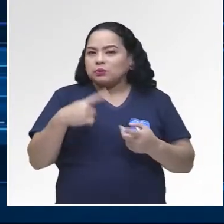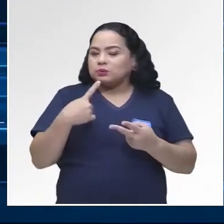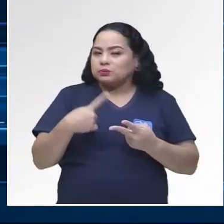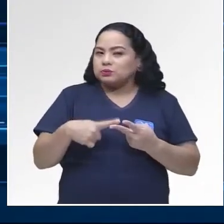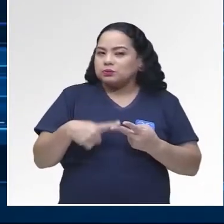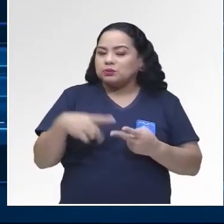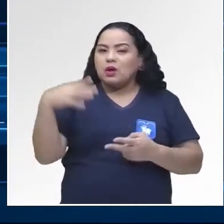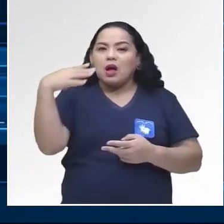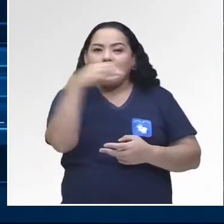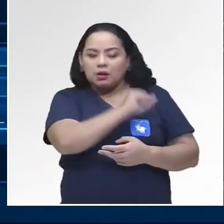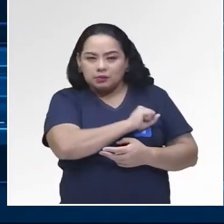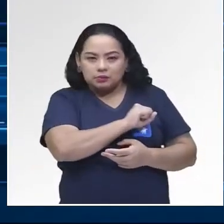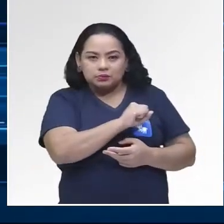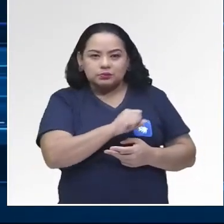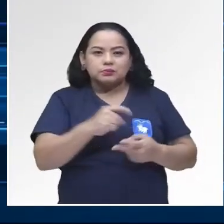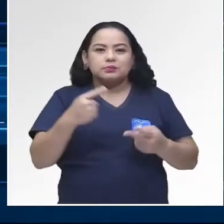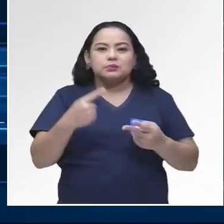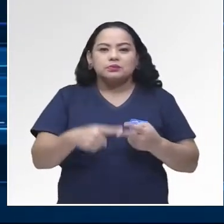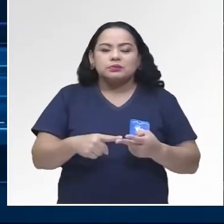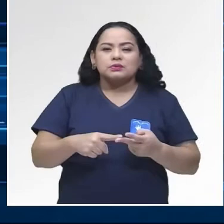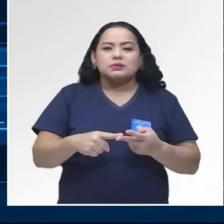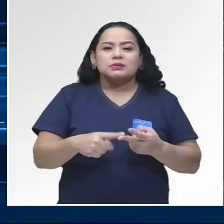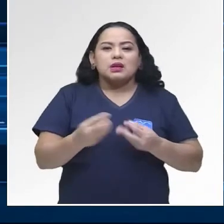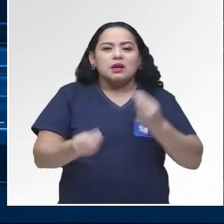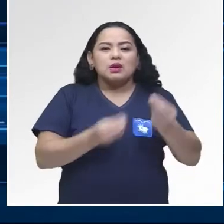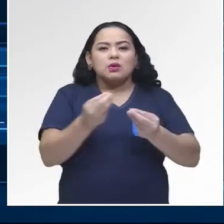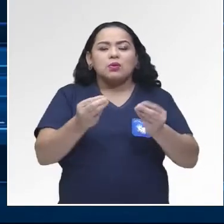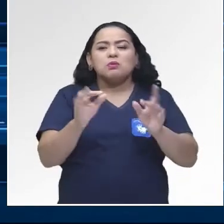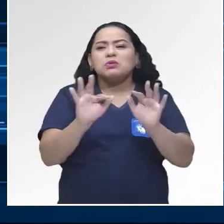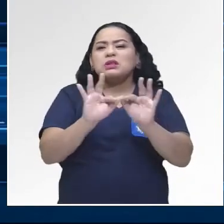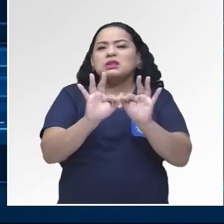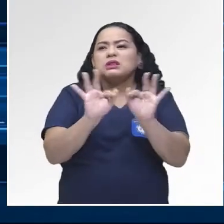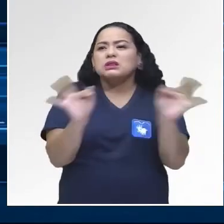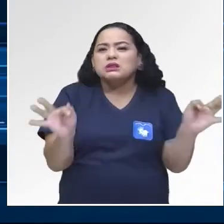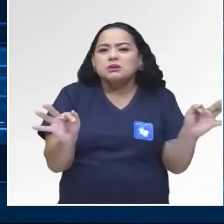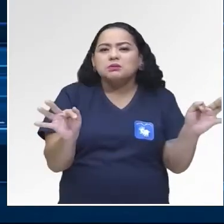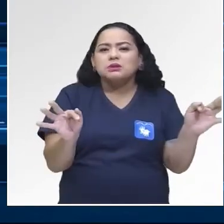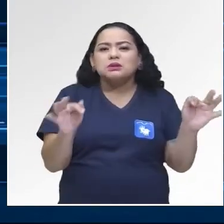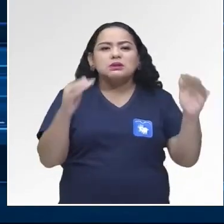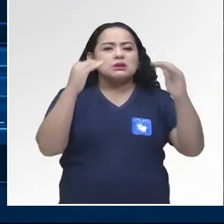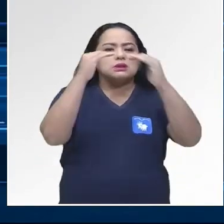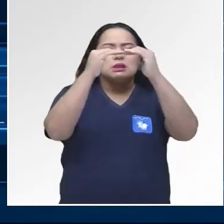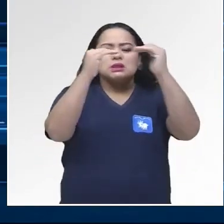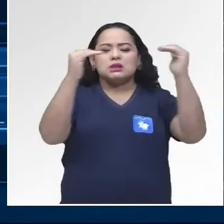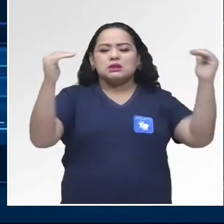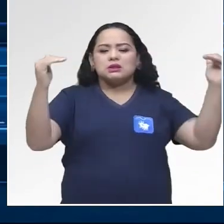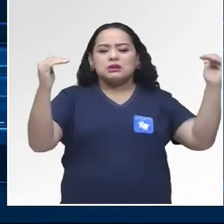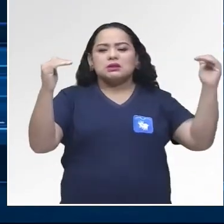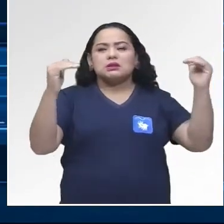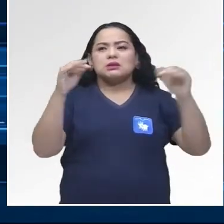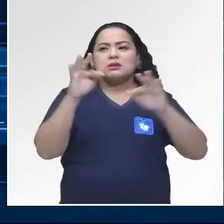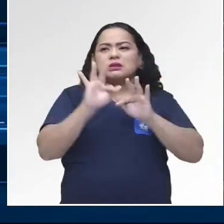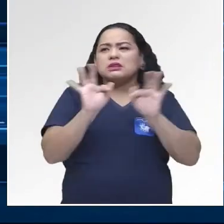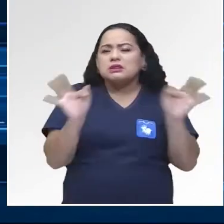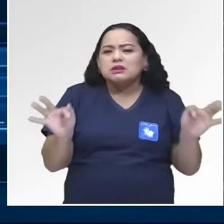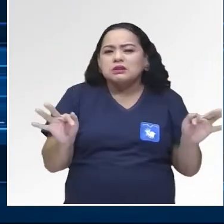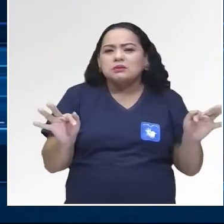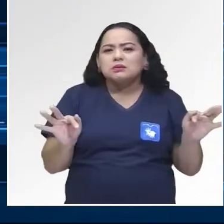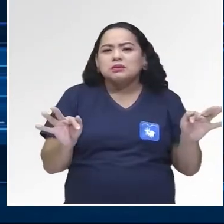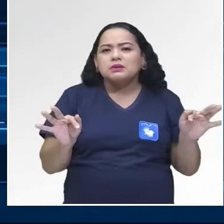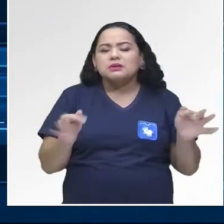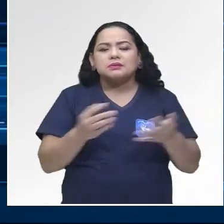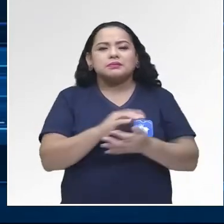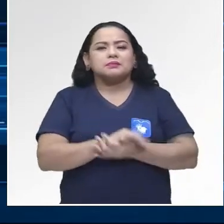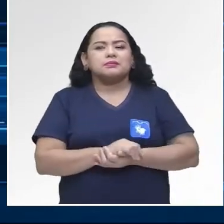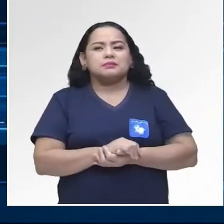É imediato. E como é imediato, é superficial. Está aqui em cima, na superfície, né? Tem muita coisa embaixo que ela não está